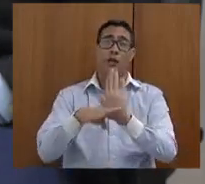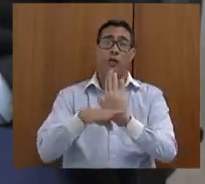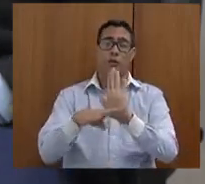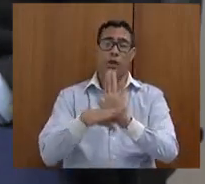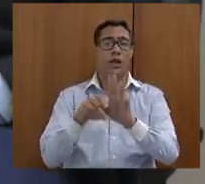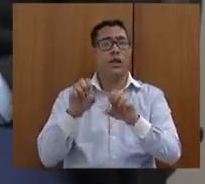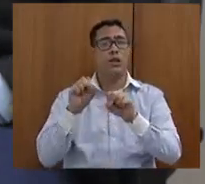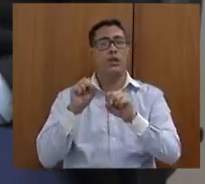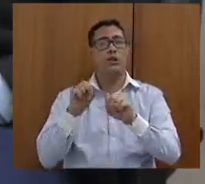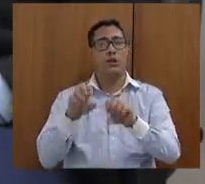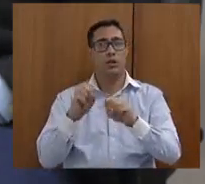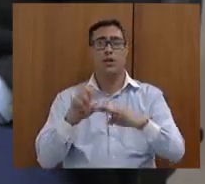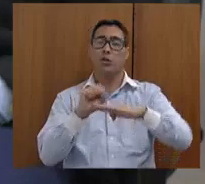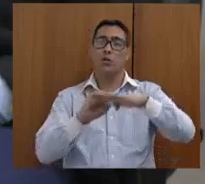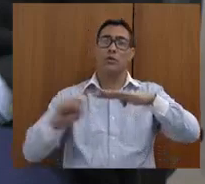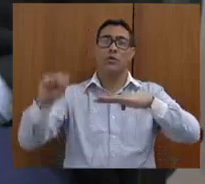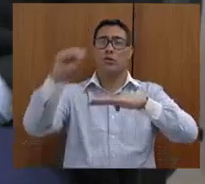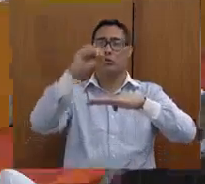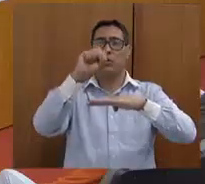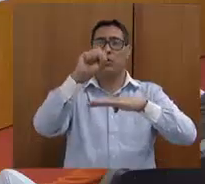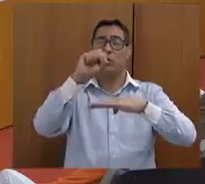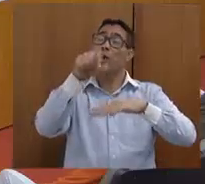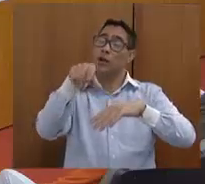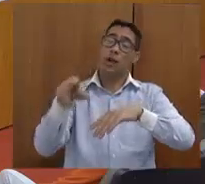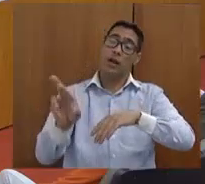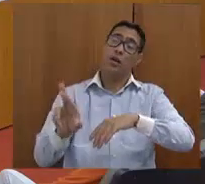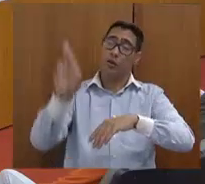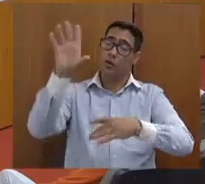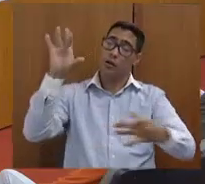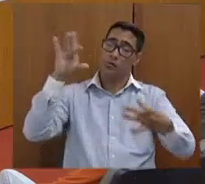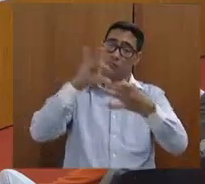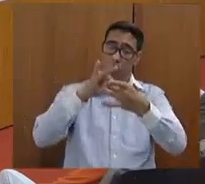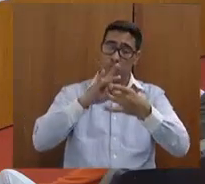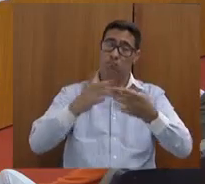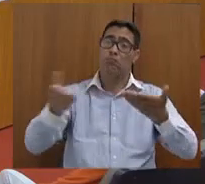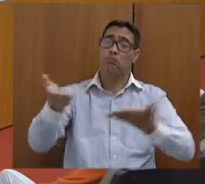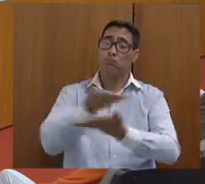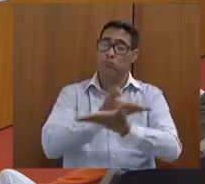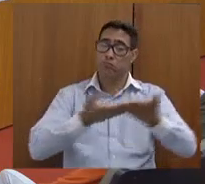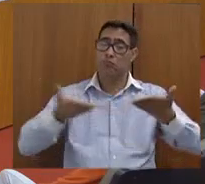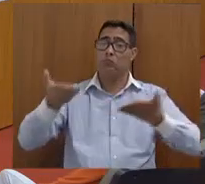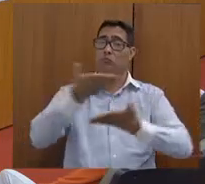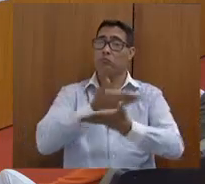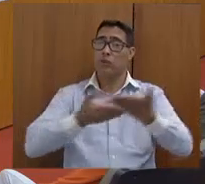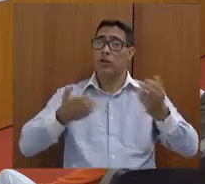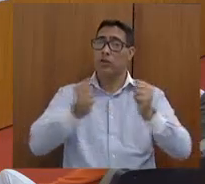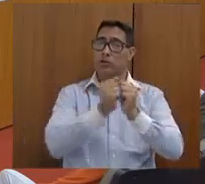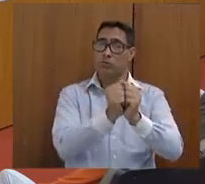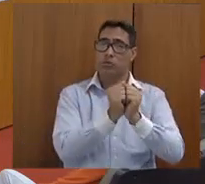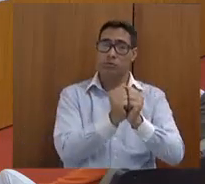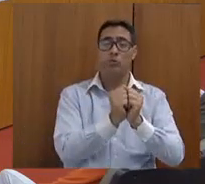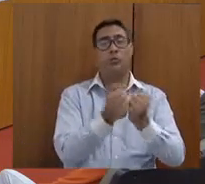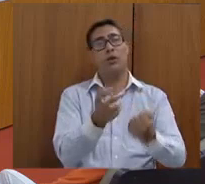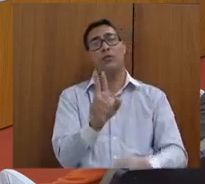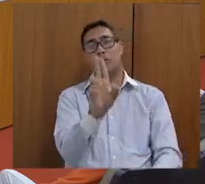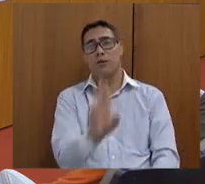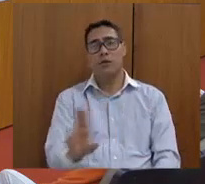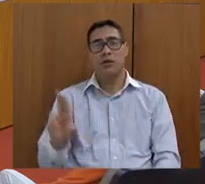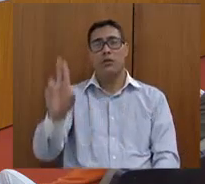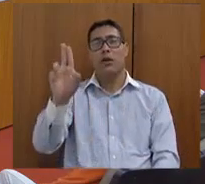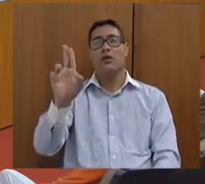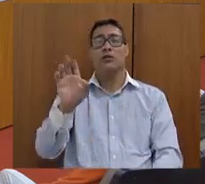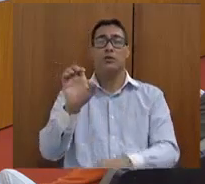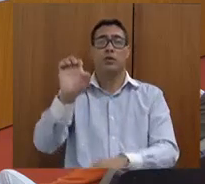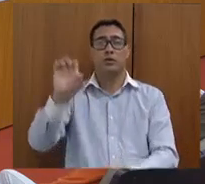da secretaria de educação é articular junto as Universidades estaduais as